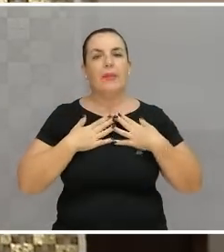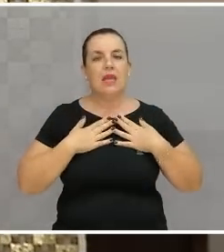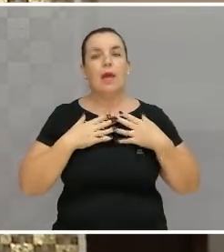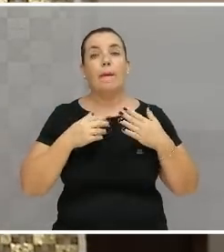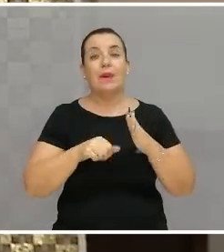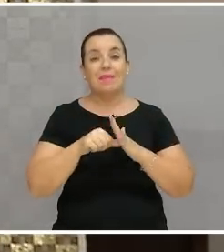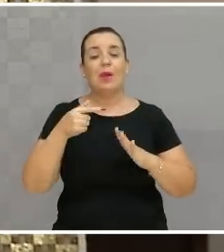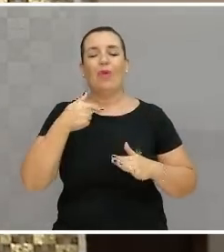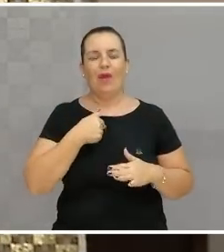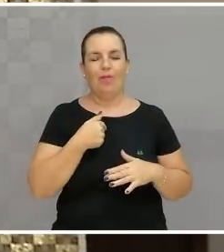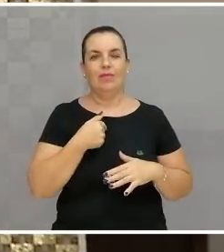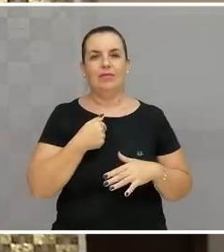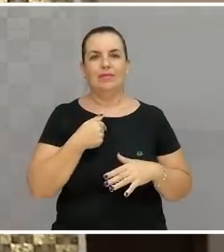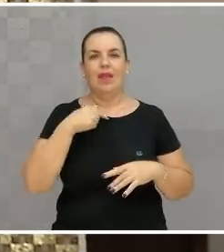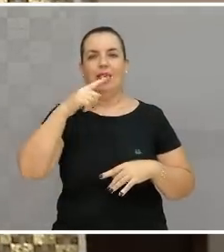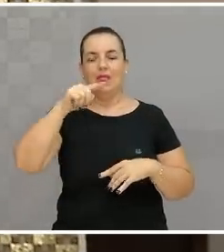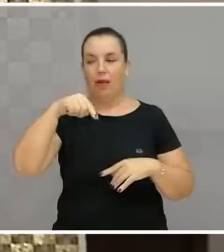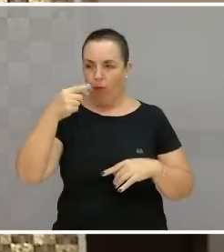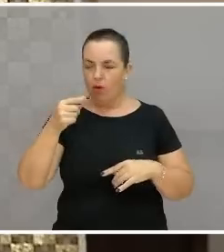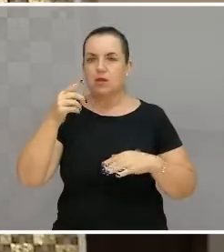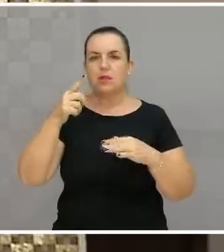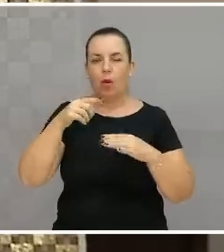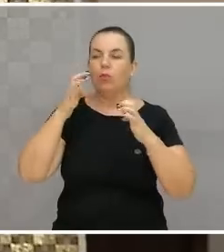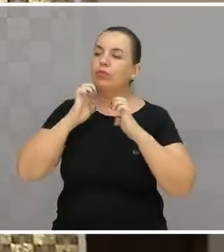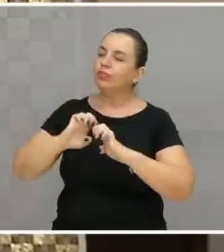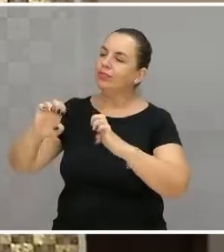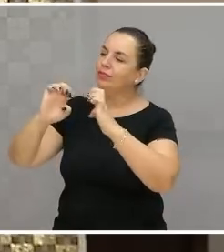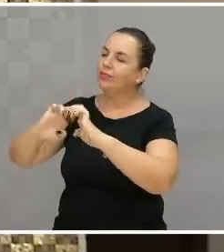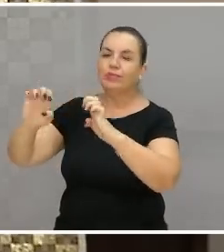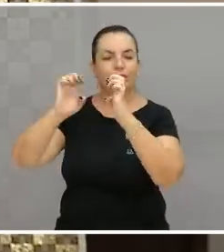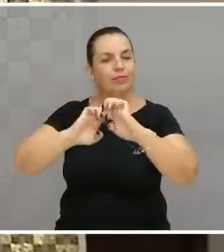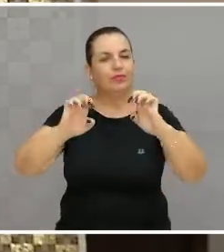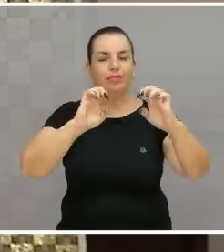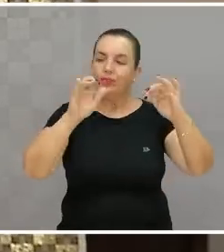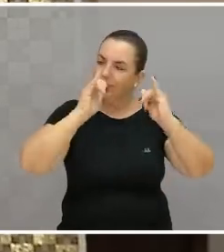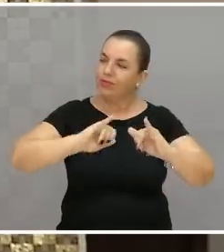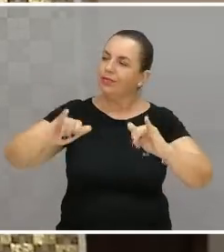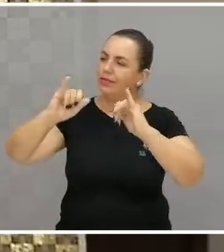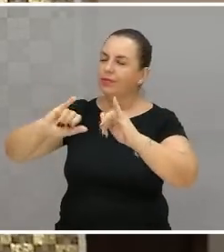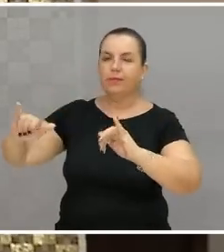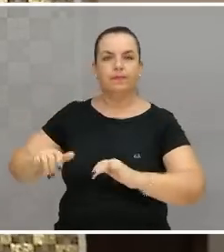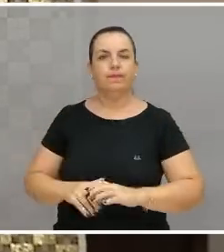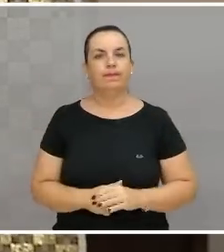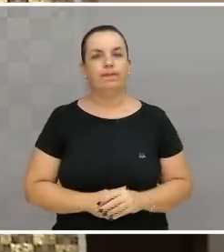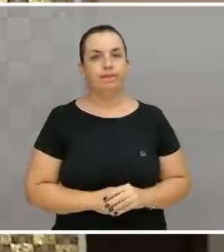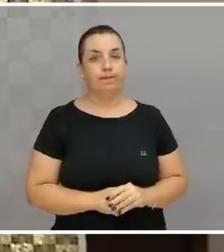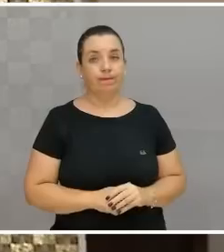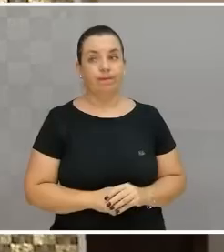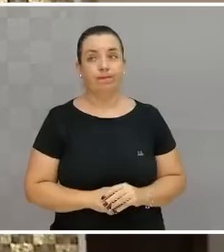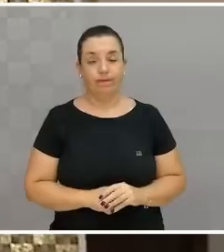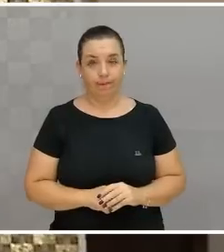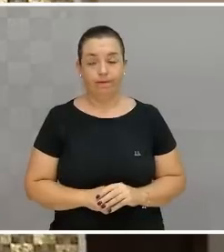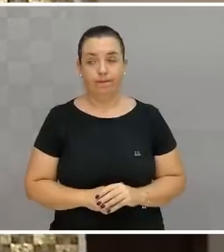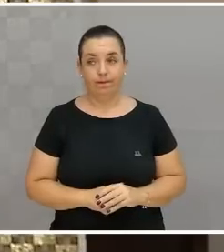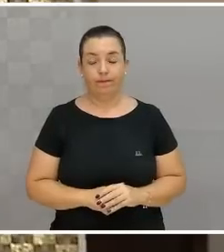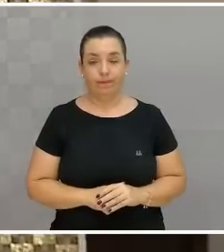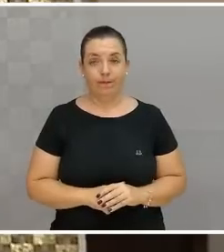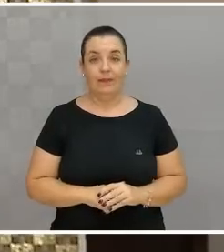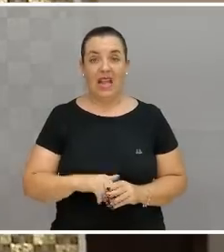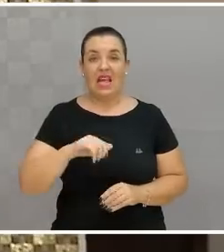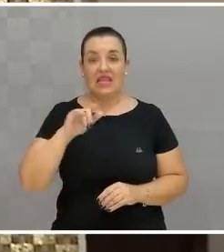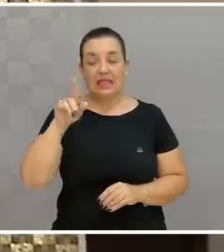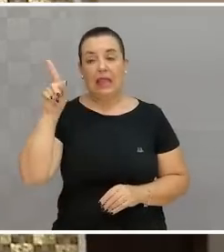Por isso, é para nós também um questionamento sério. Se a